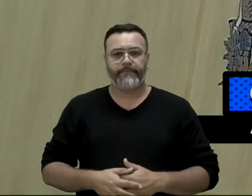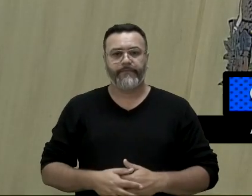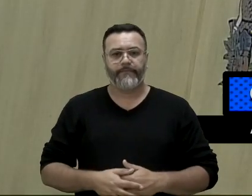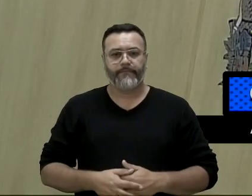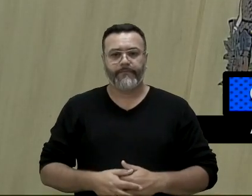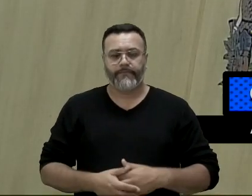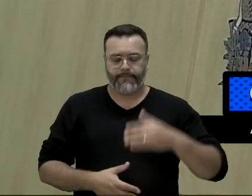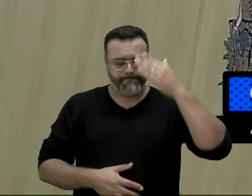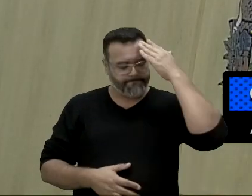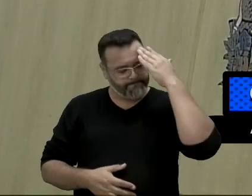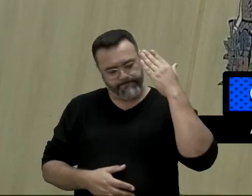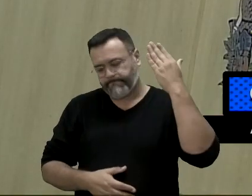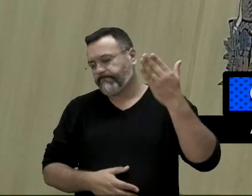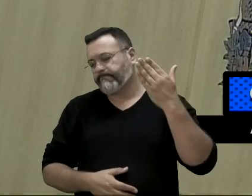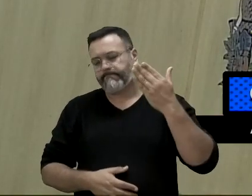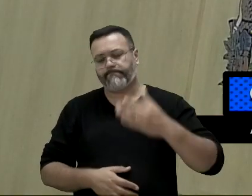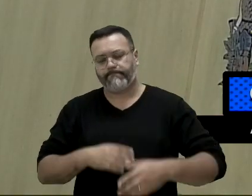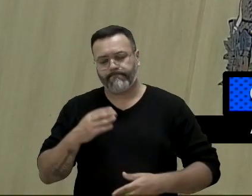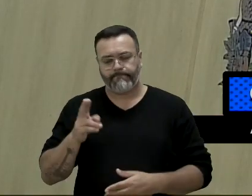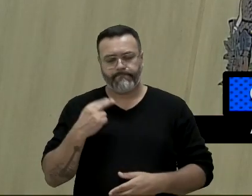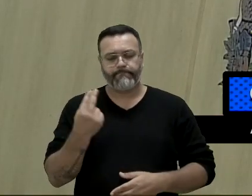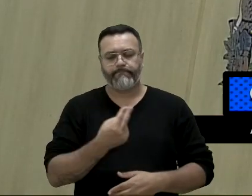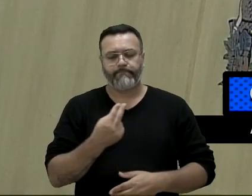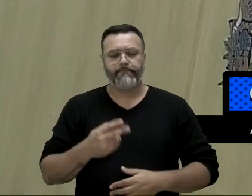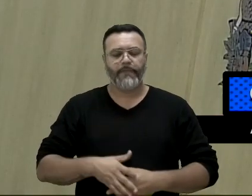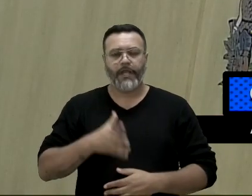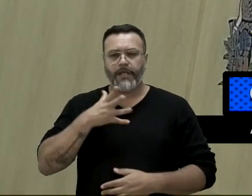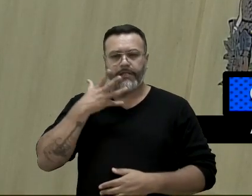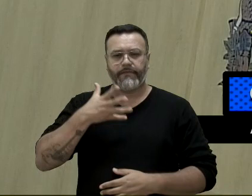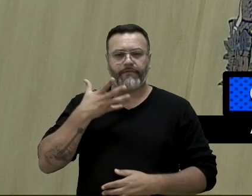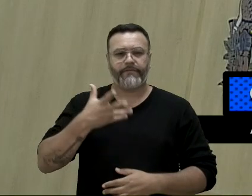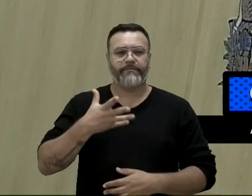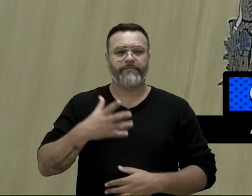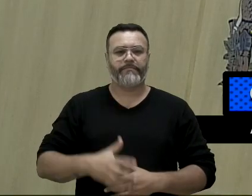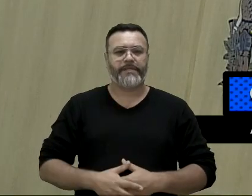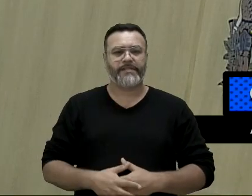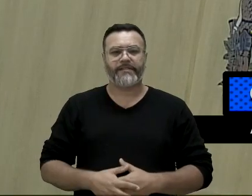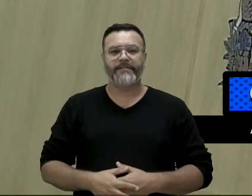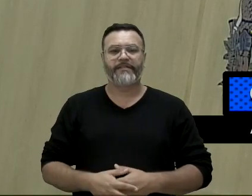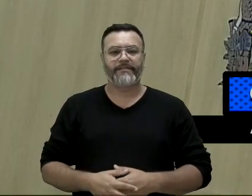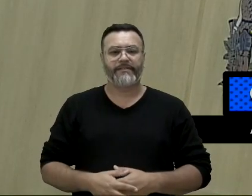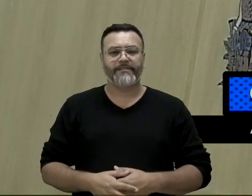Nós que agradecemos, Mário, pela suas palavras.